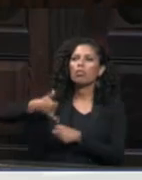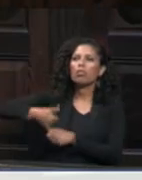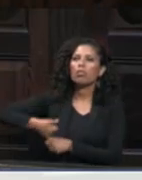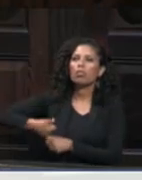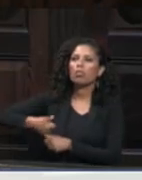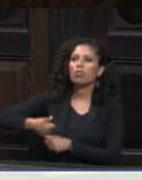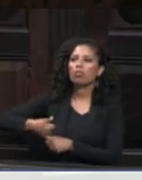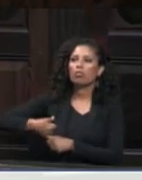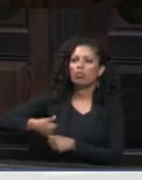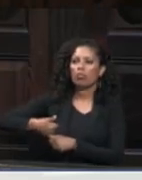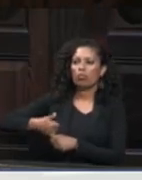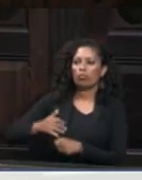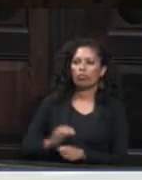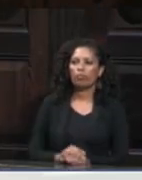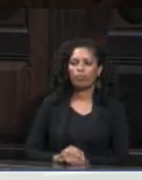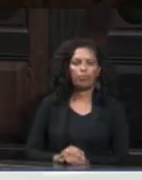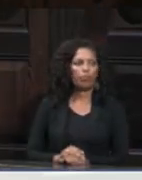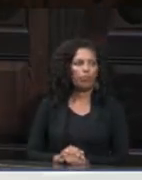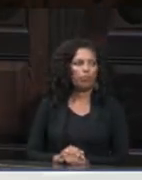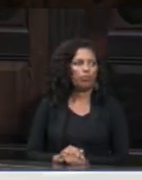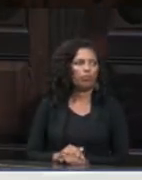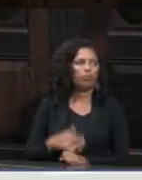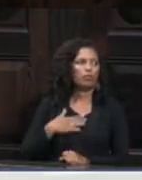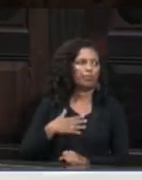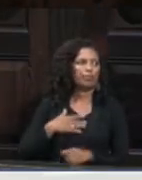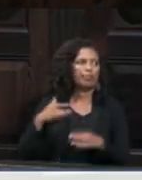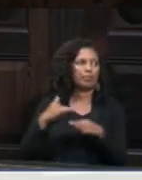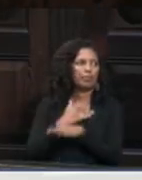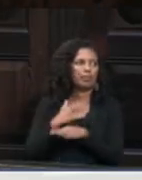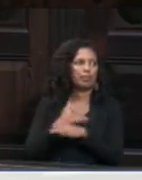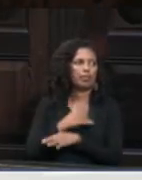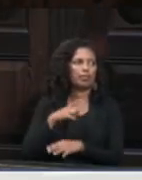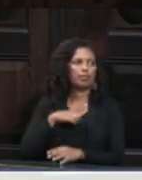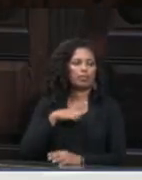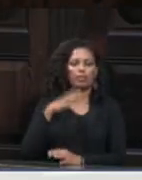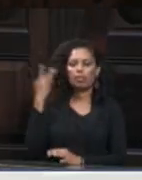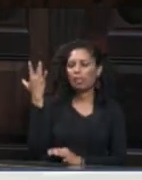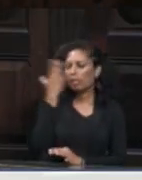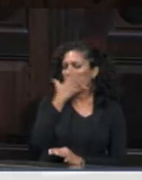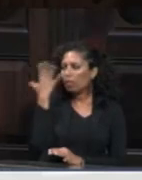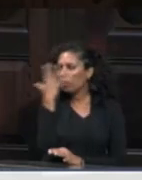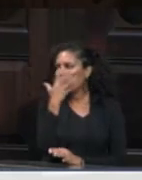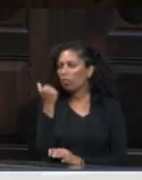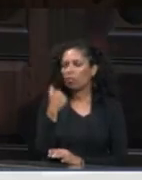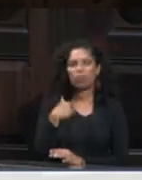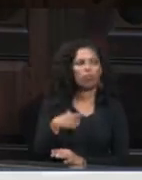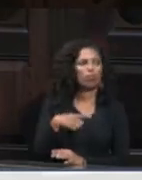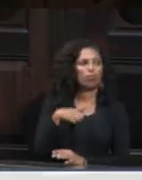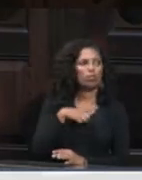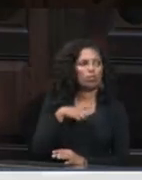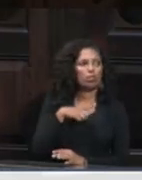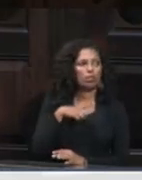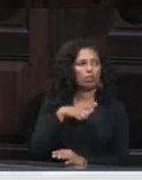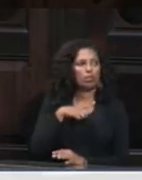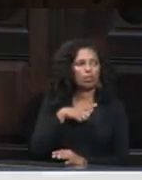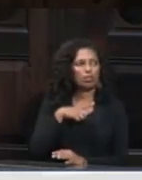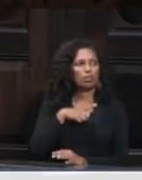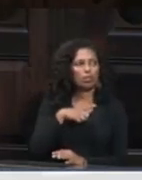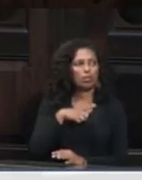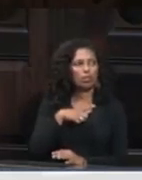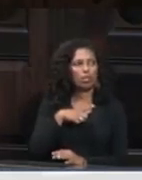petróleo. Em Maricá, você tem carnaval, como eu disse anteriormente, você tem um verdadeiro cabide de